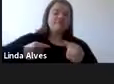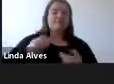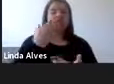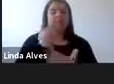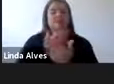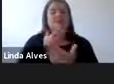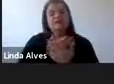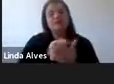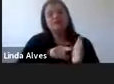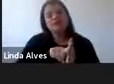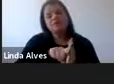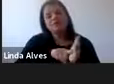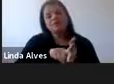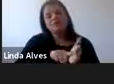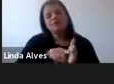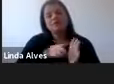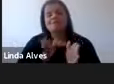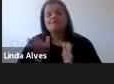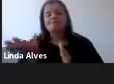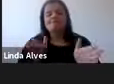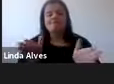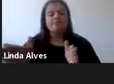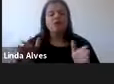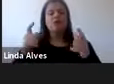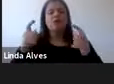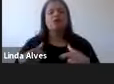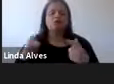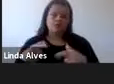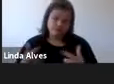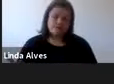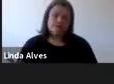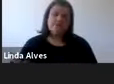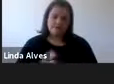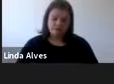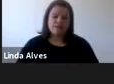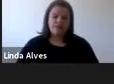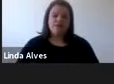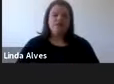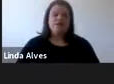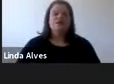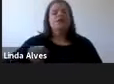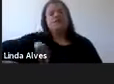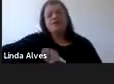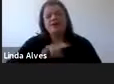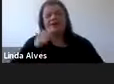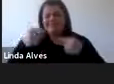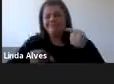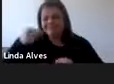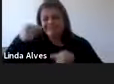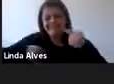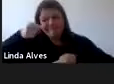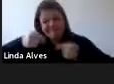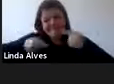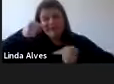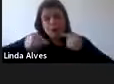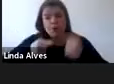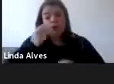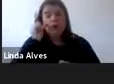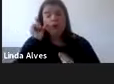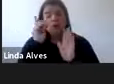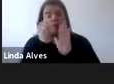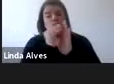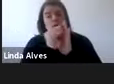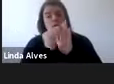pouco mais para que caminho nós vamos caminhar essa questão do home office também. Então, nós discutimos uma série de coisas que nós colocamos ontem como